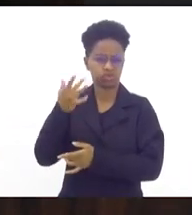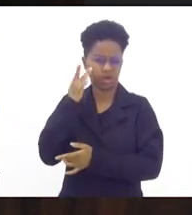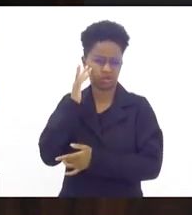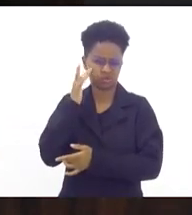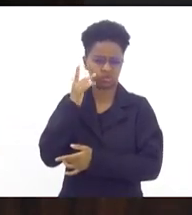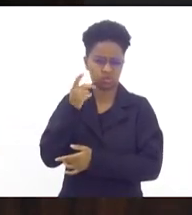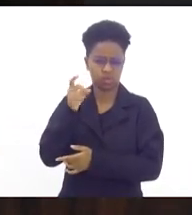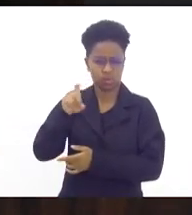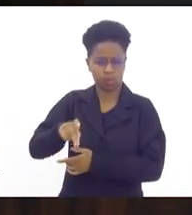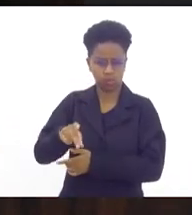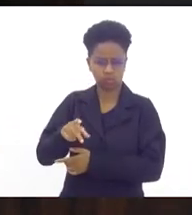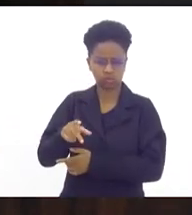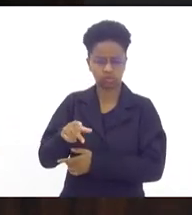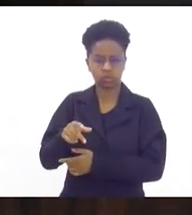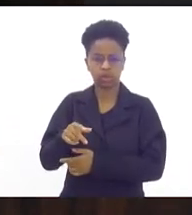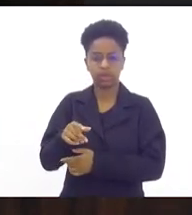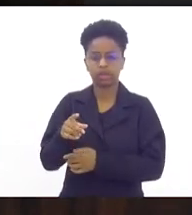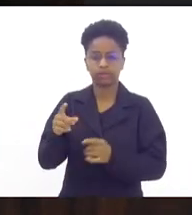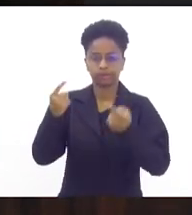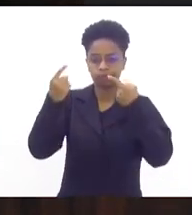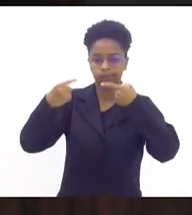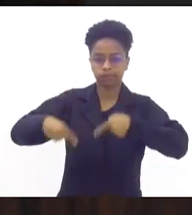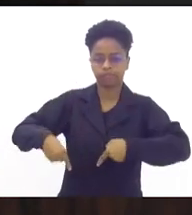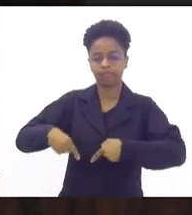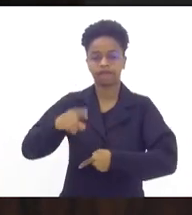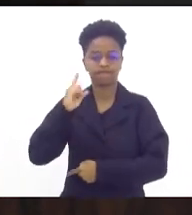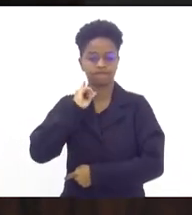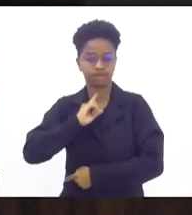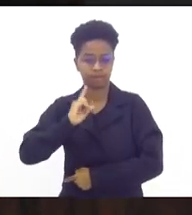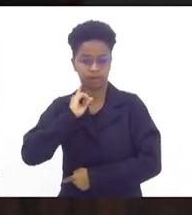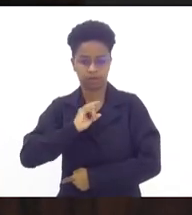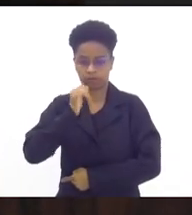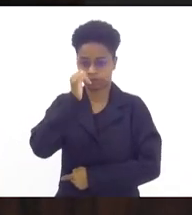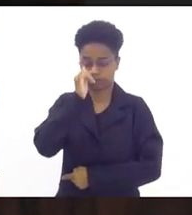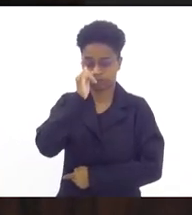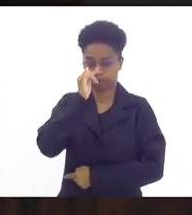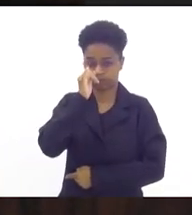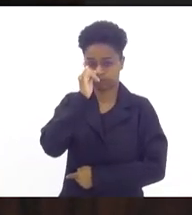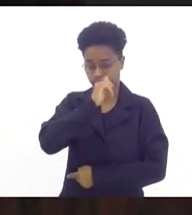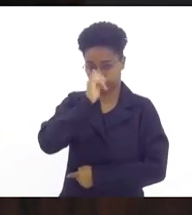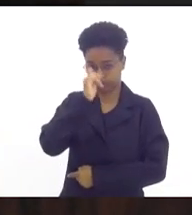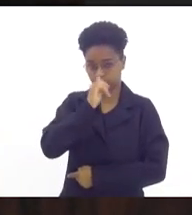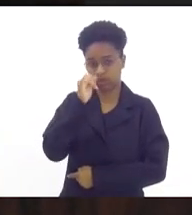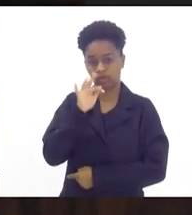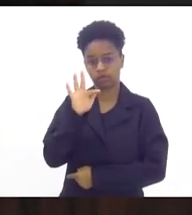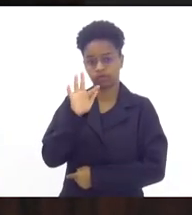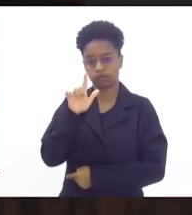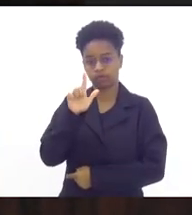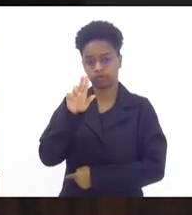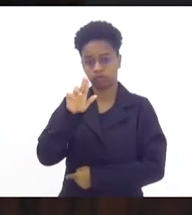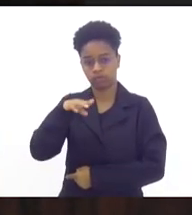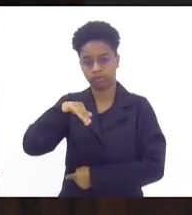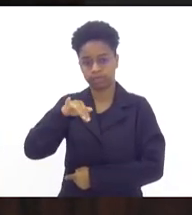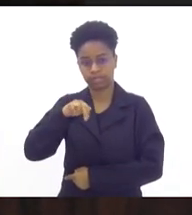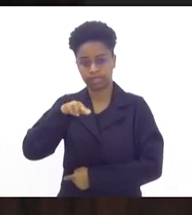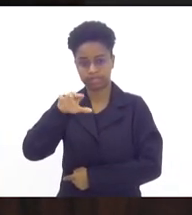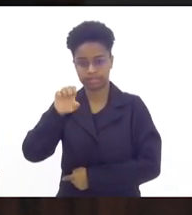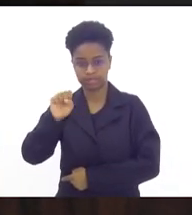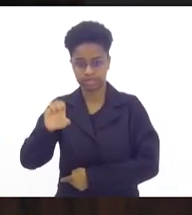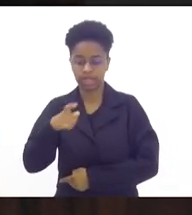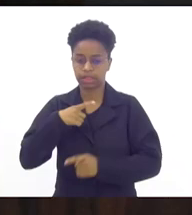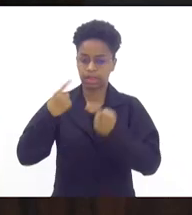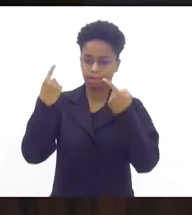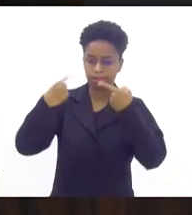clássico entre Flamengo e Fluminense trazendo conflito